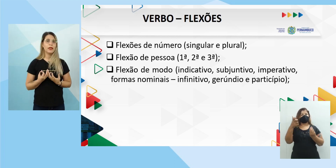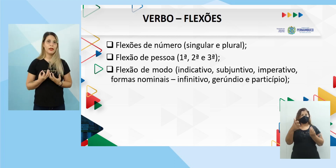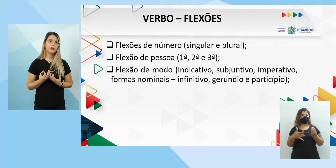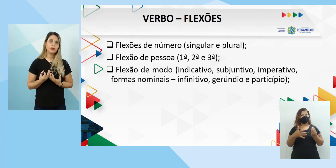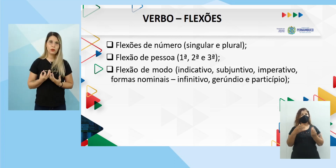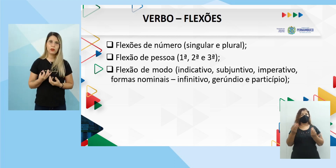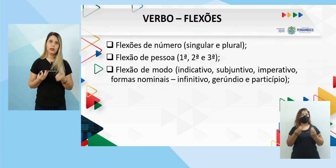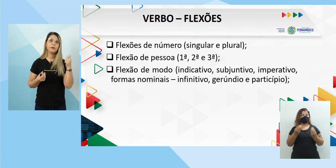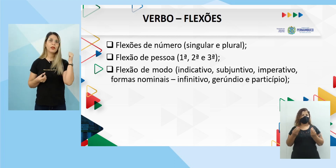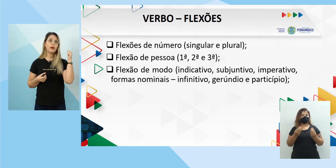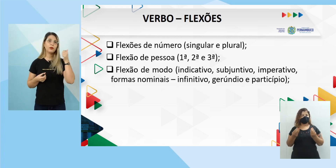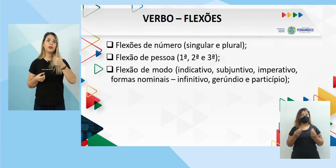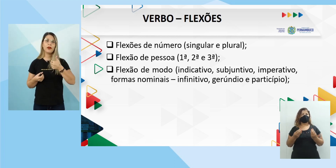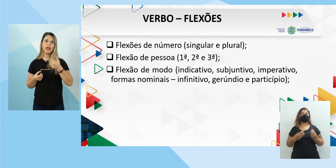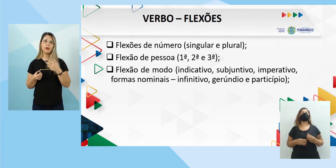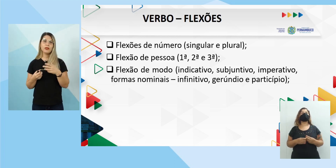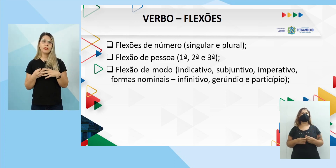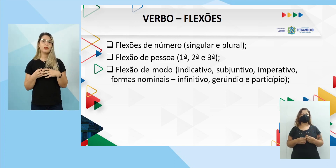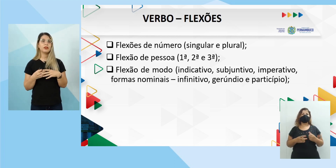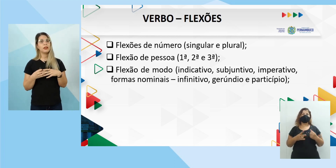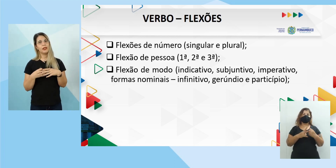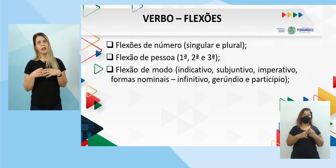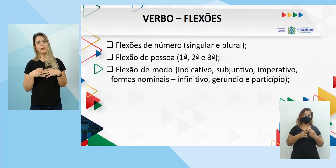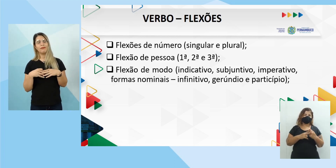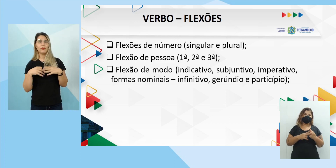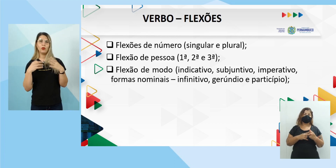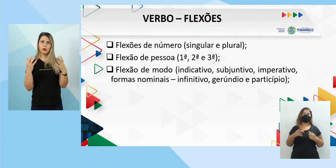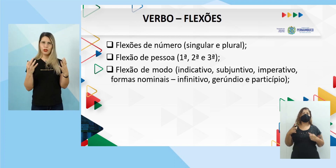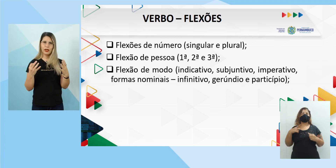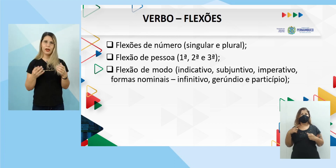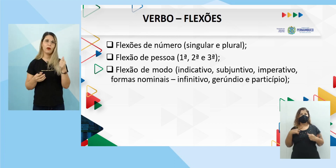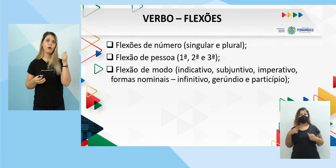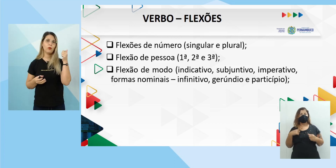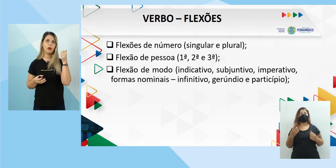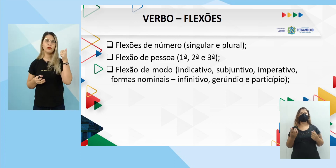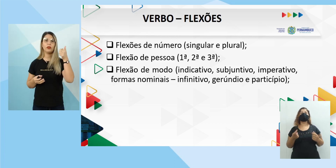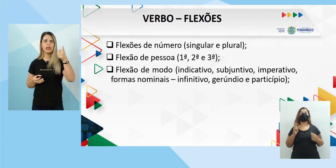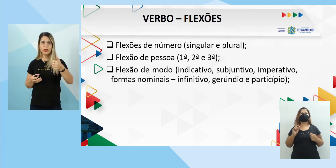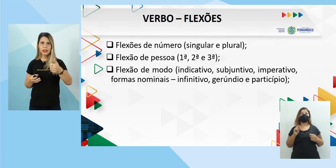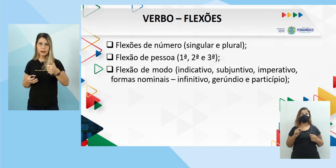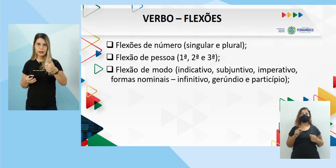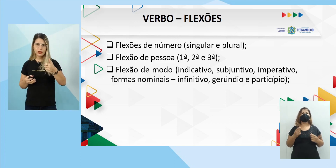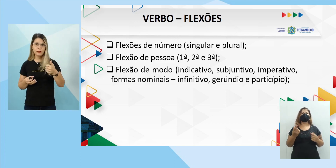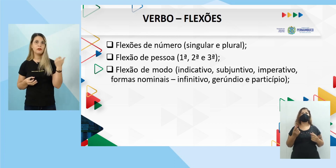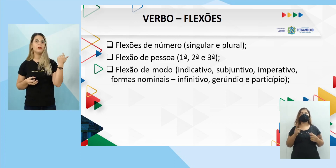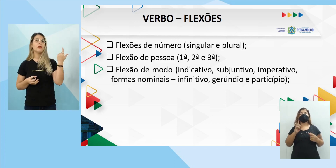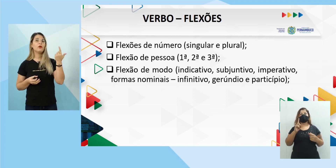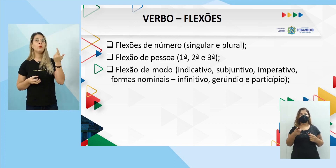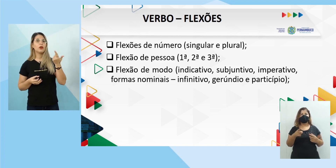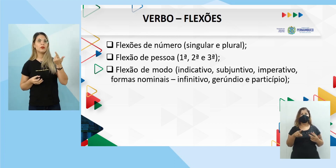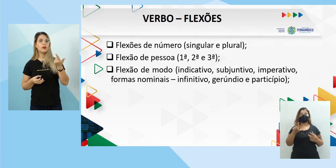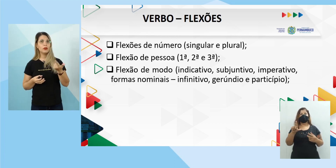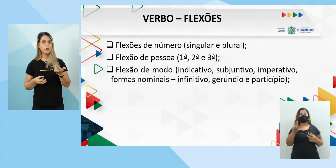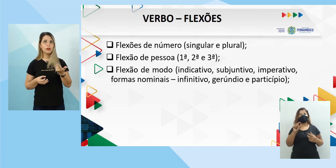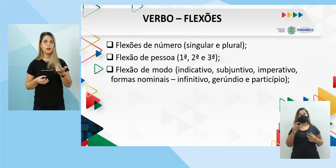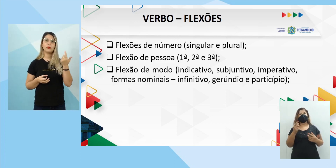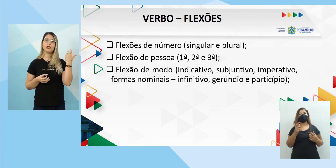pouquinho delas hoje. Os verbos eles têm, no geral, o modo indicativo, o